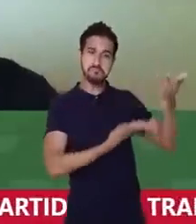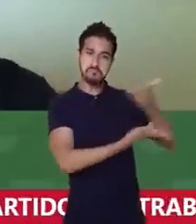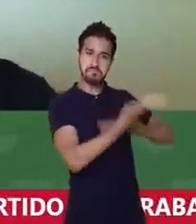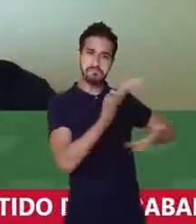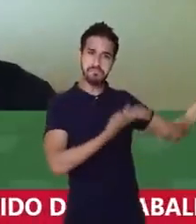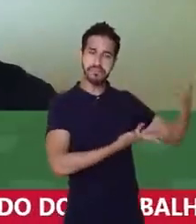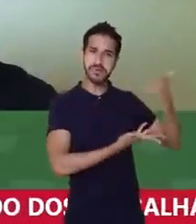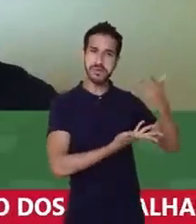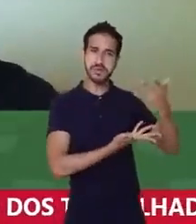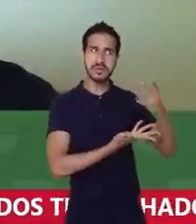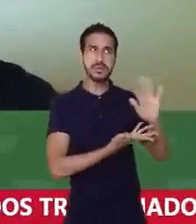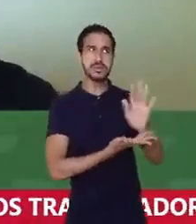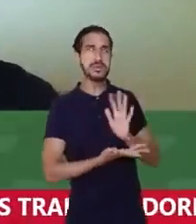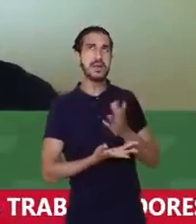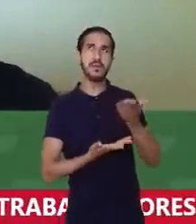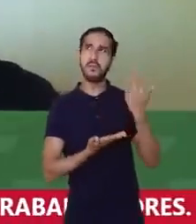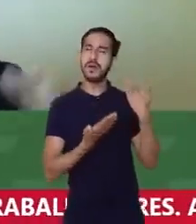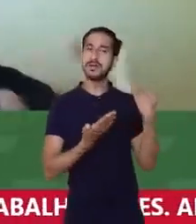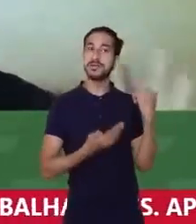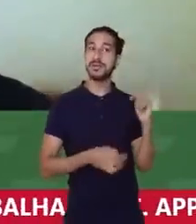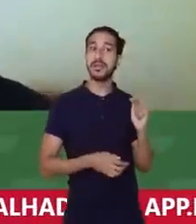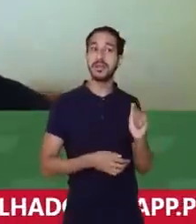que não